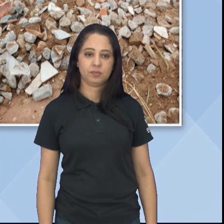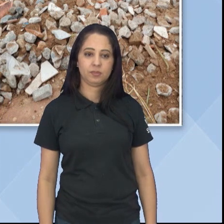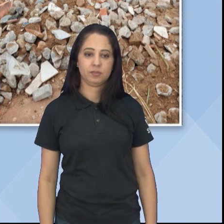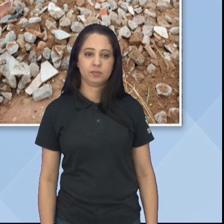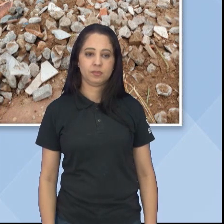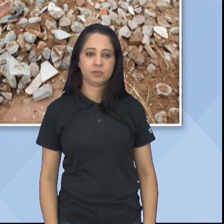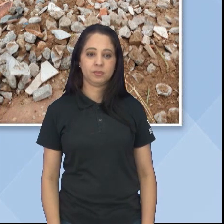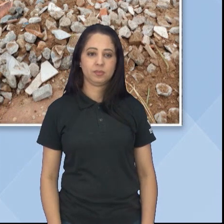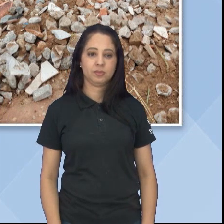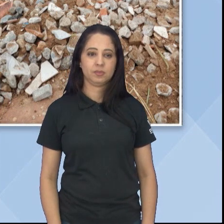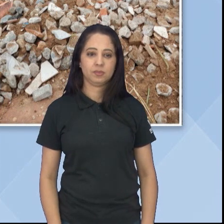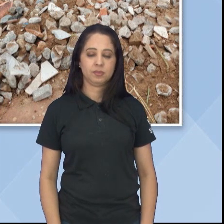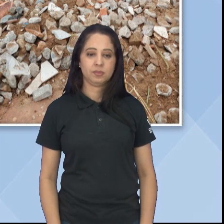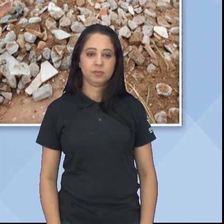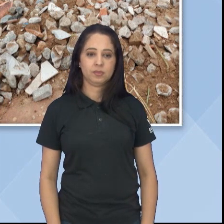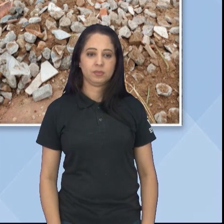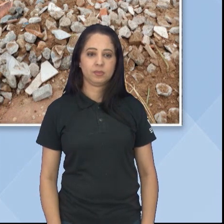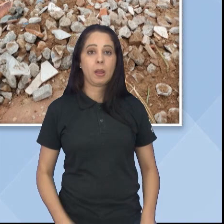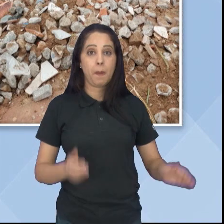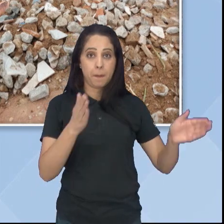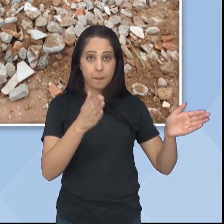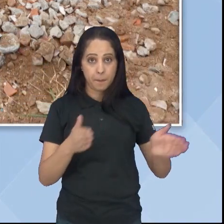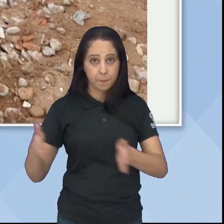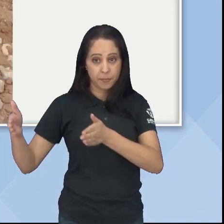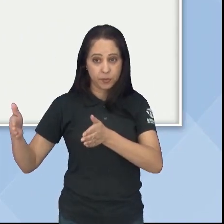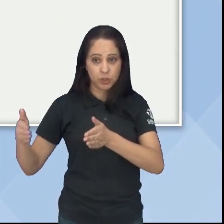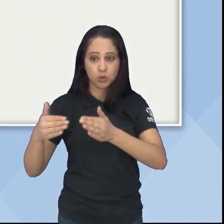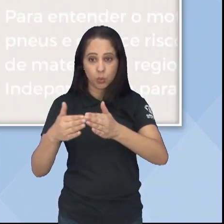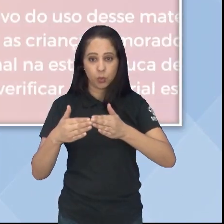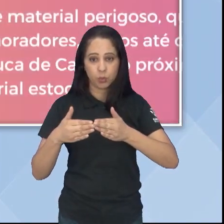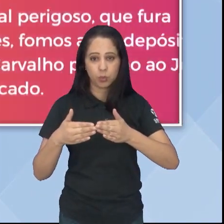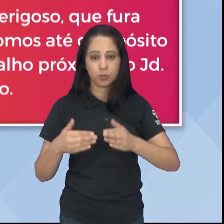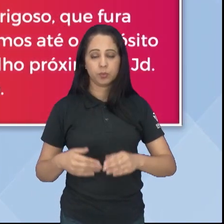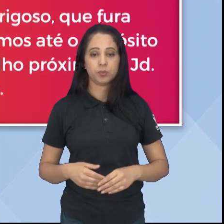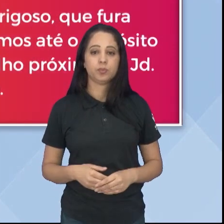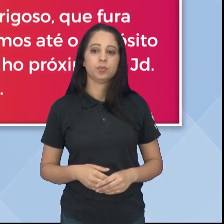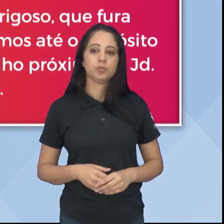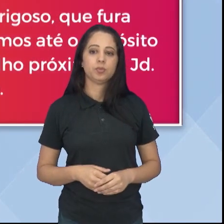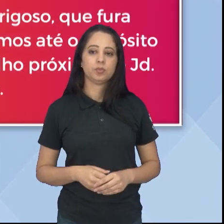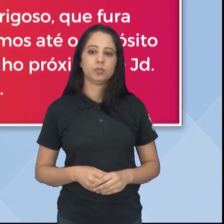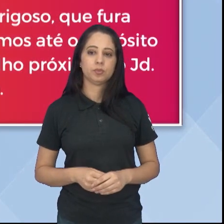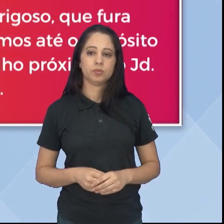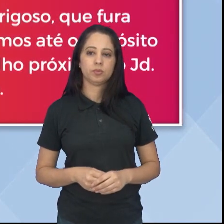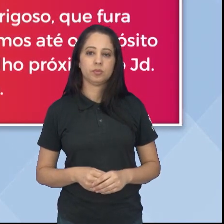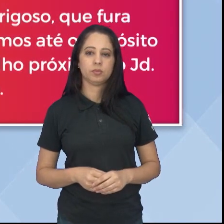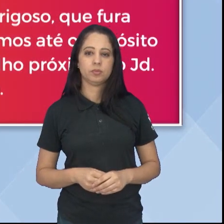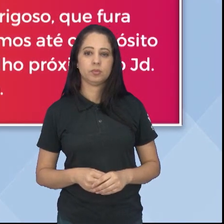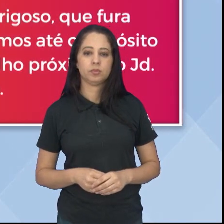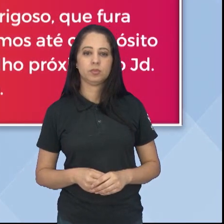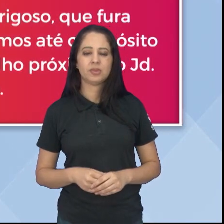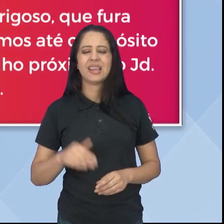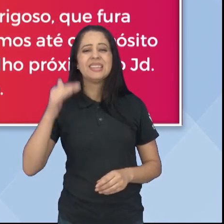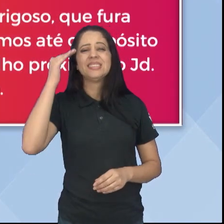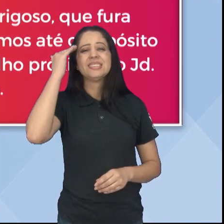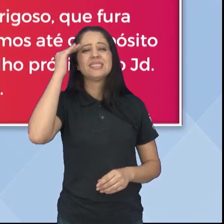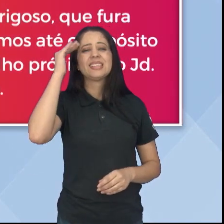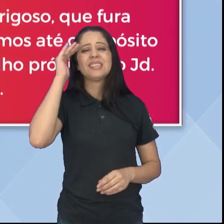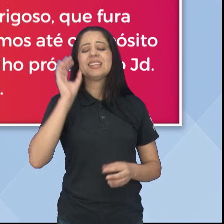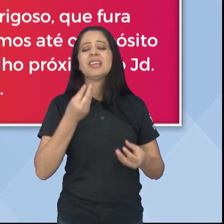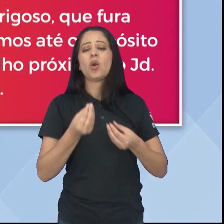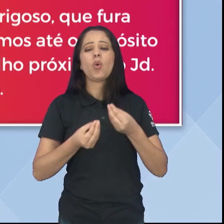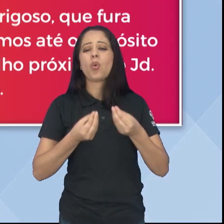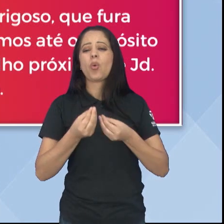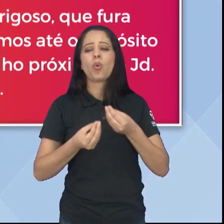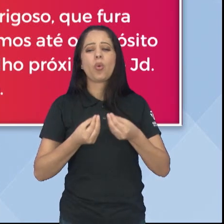só terminar essa sequência. Passa o próximo, por favor. Para entender o motivo do